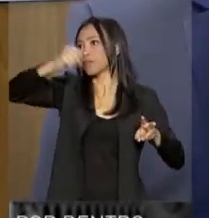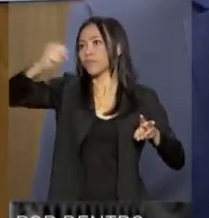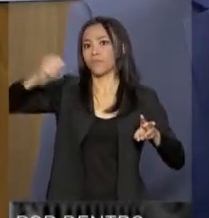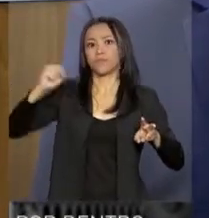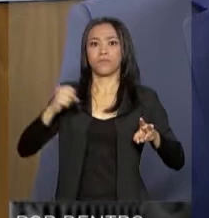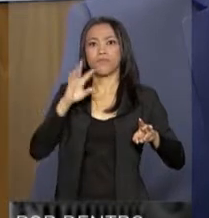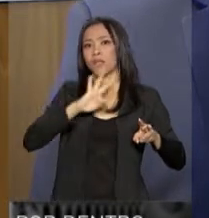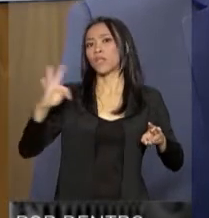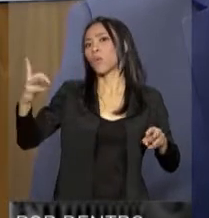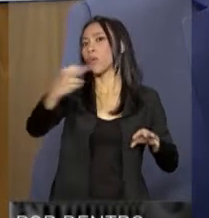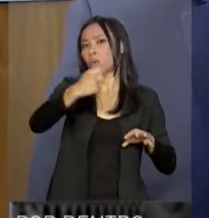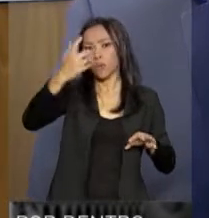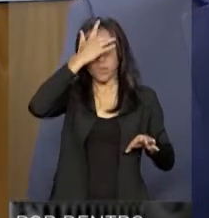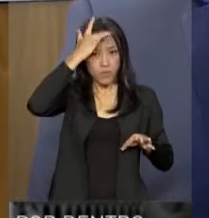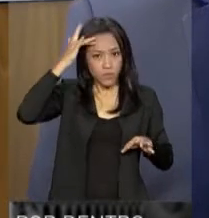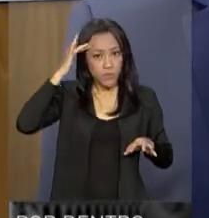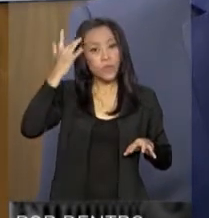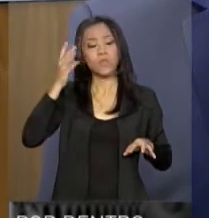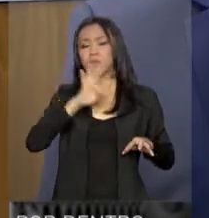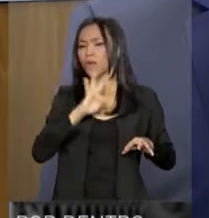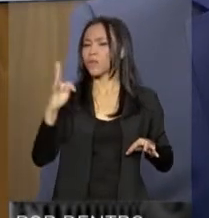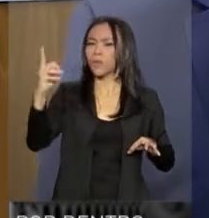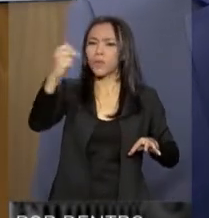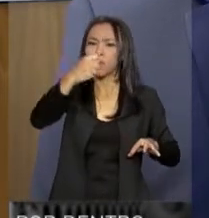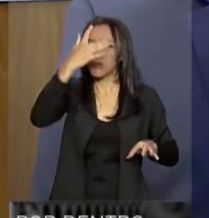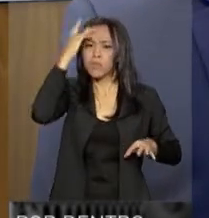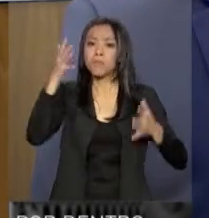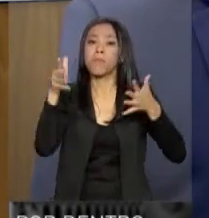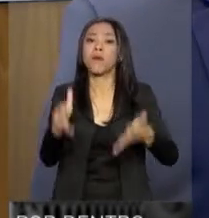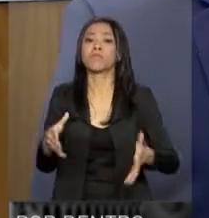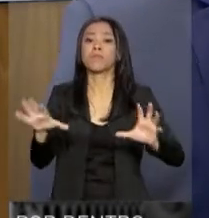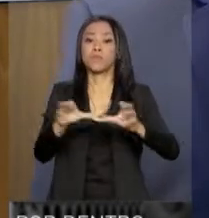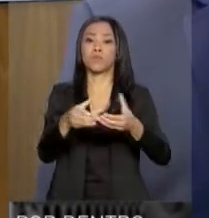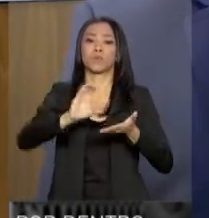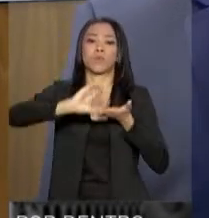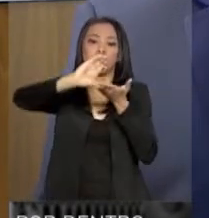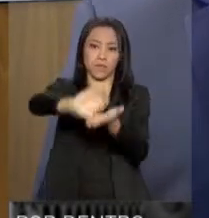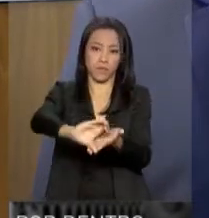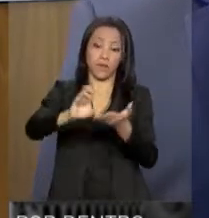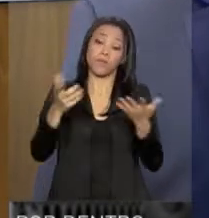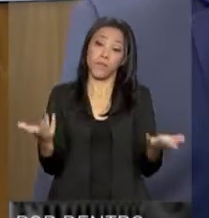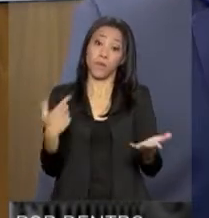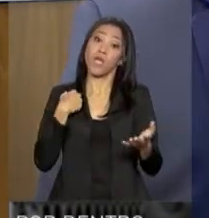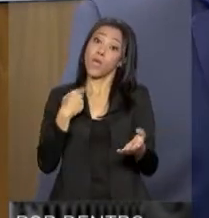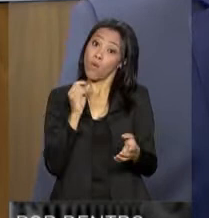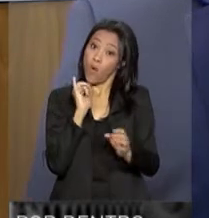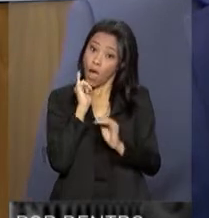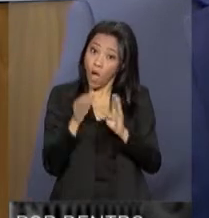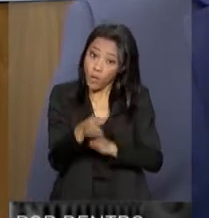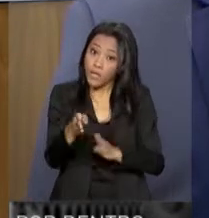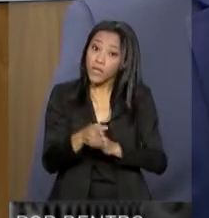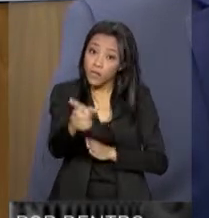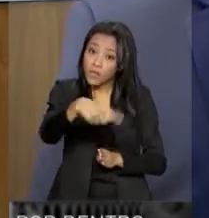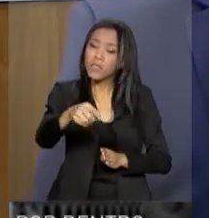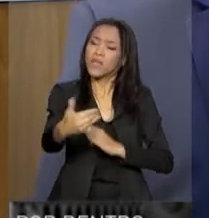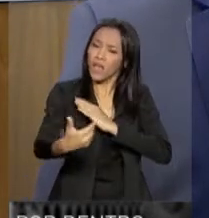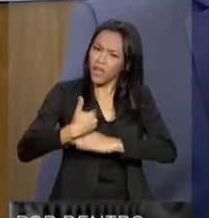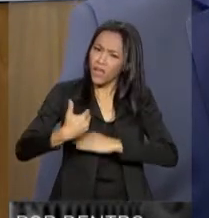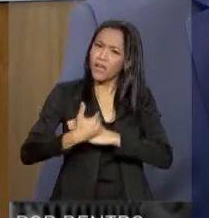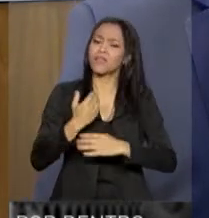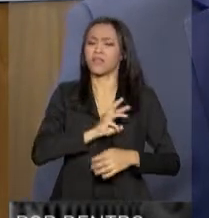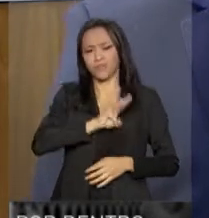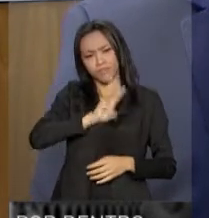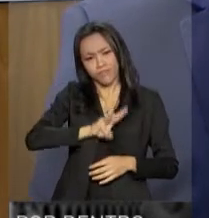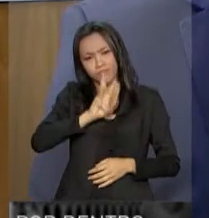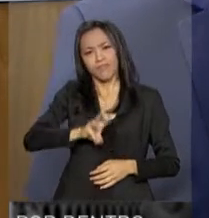todas as pessoas para todos os conselheiros de municípios eu também aconselho para que entre na página seja o vejam os vídeos que existem lá que são